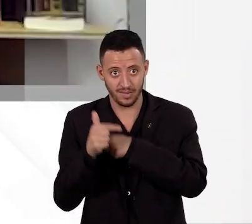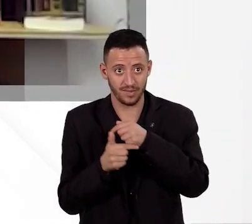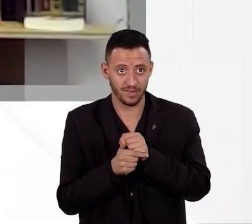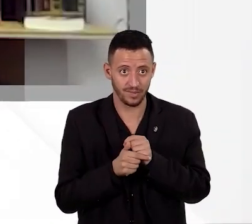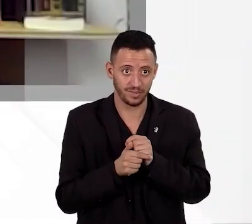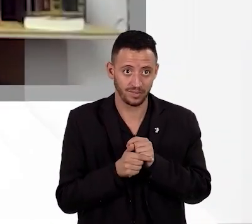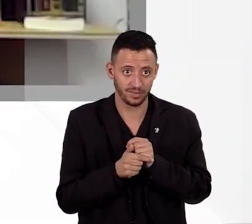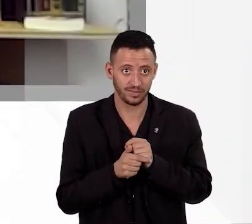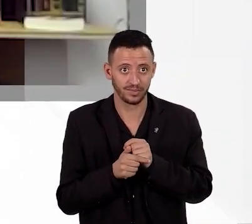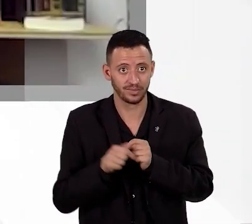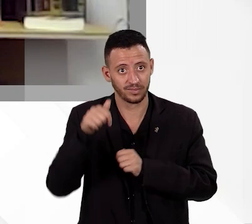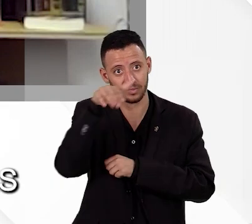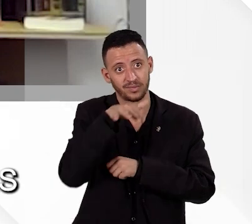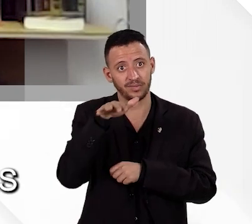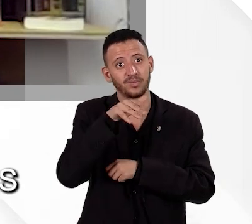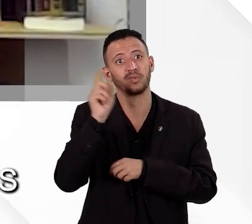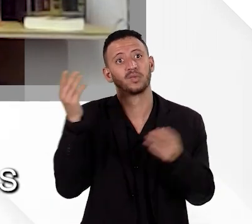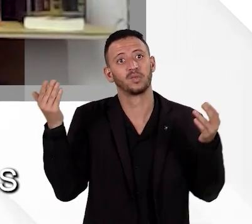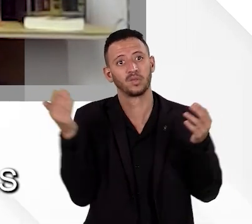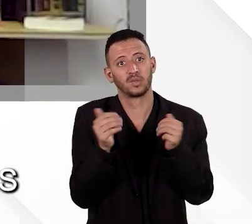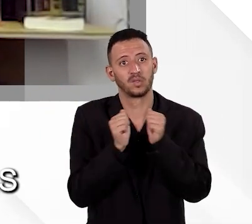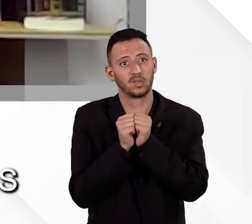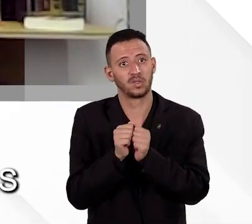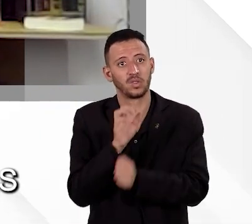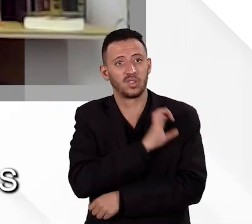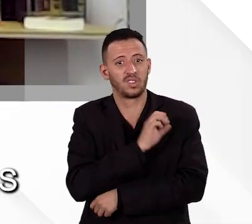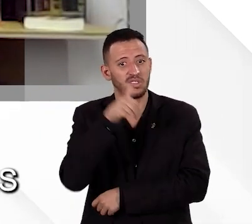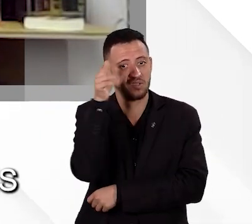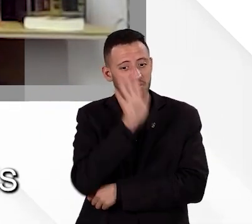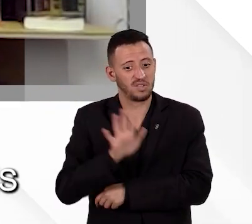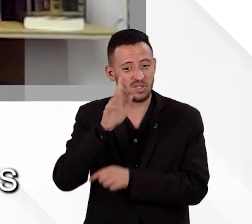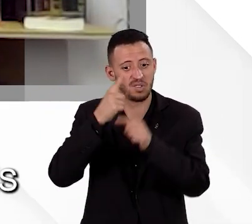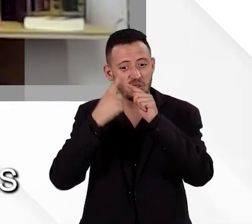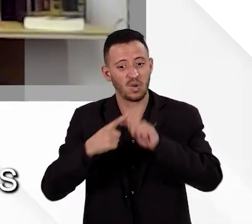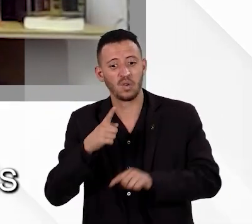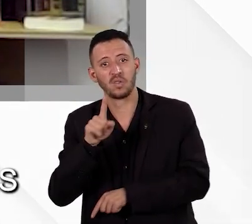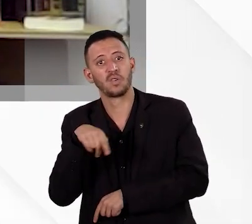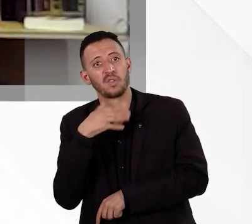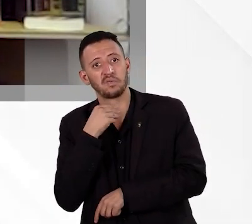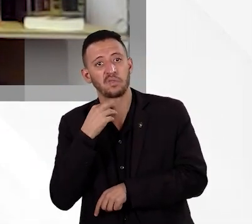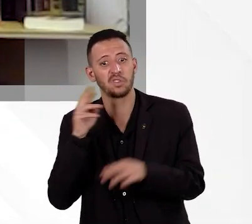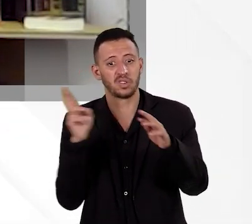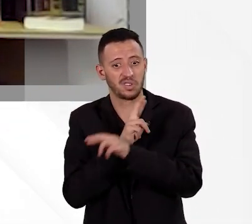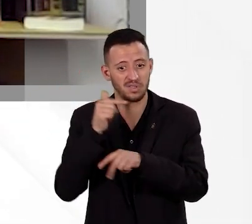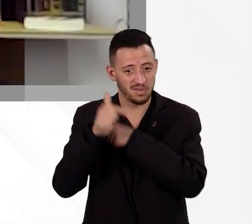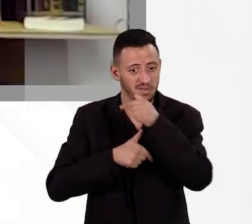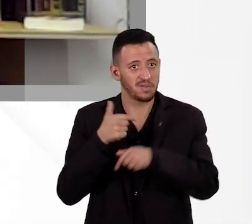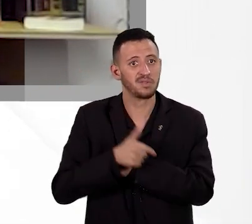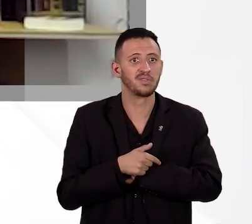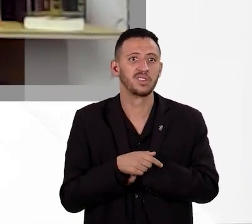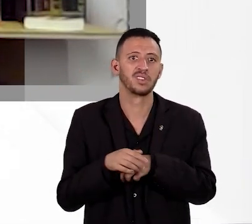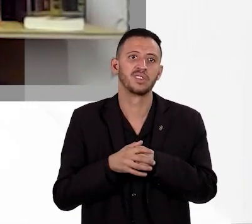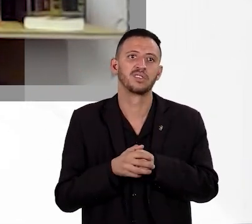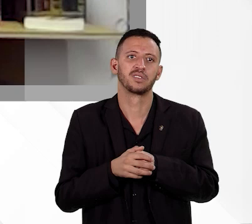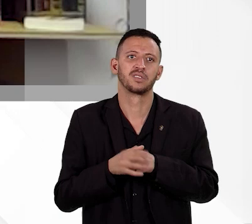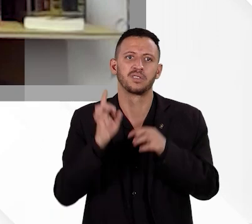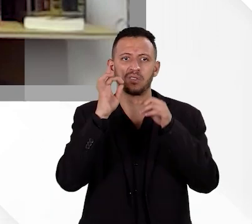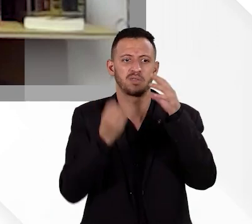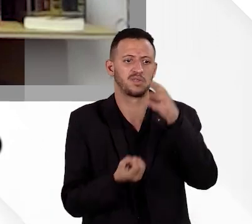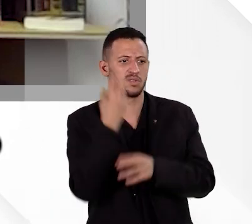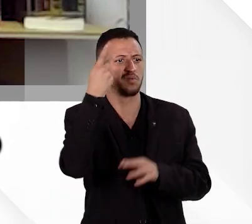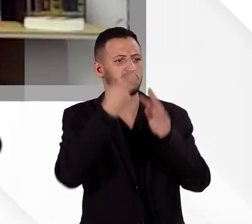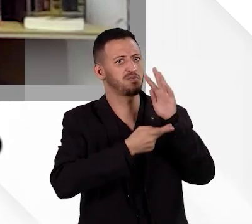do Trabalho, no âmbito da Coordenadoria Nacional de Combate às Fraudes nas Relações do Trabalho, a CONAFRET,